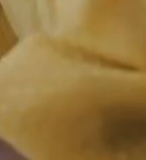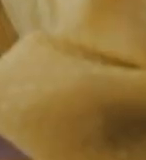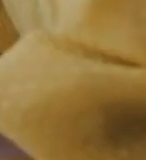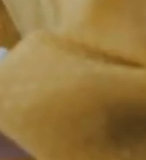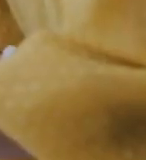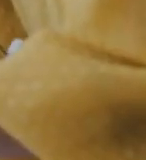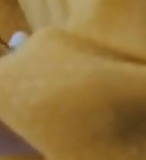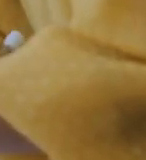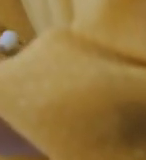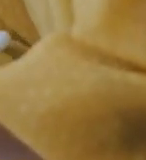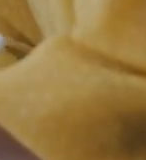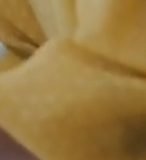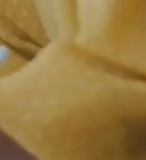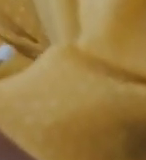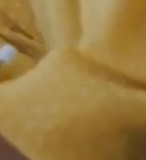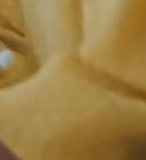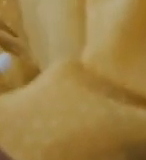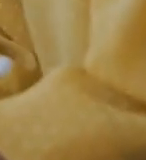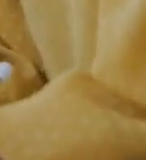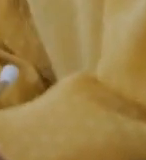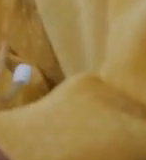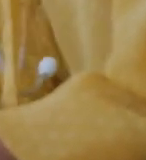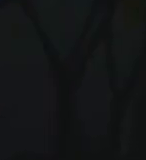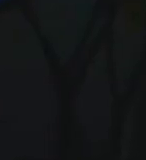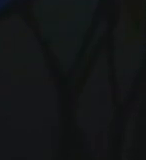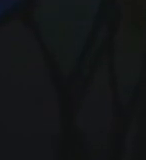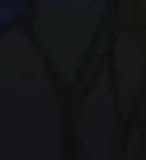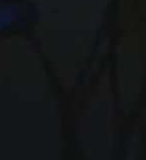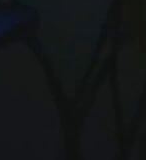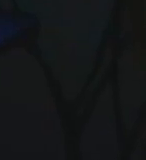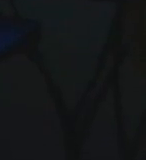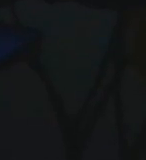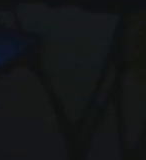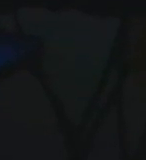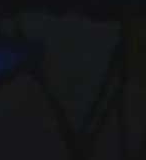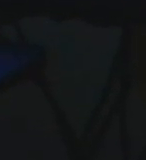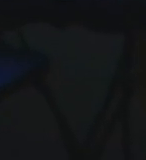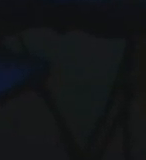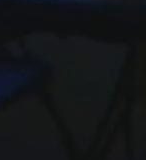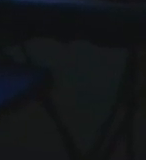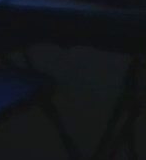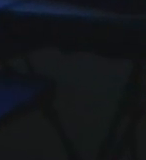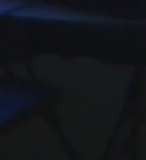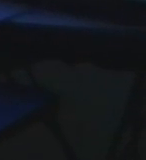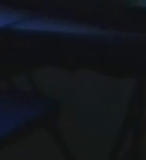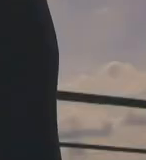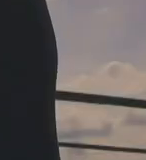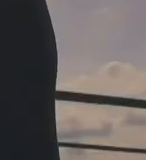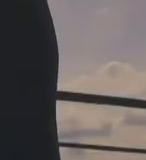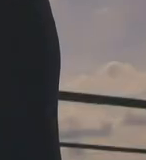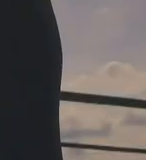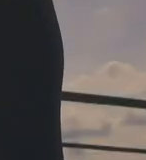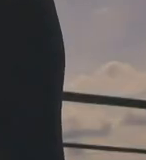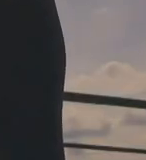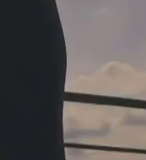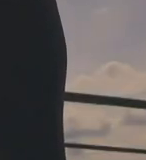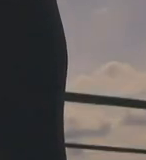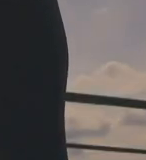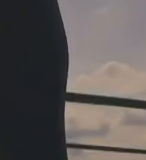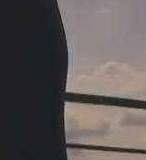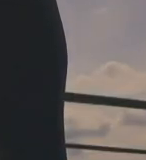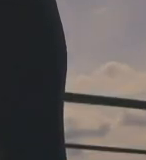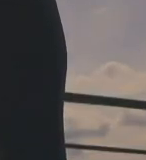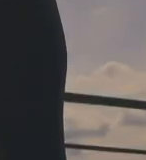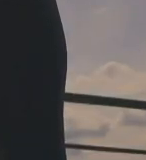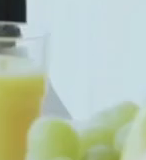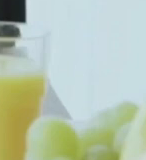do cidadão de Santa Catarina, cumprindo com todos os objetivos propostos em sua fundação. Uma federação é